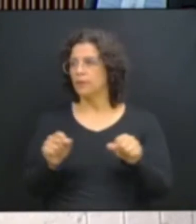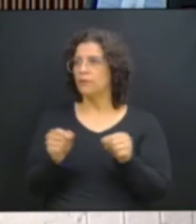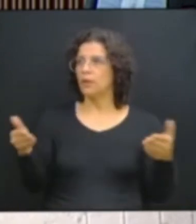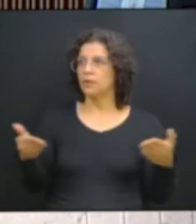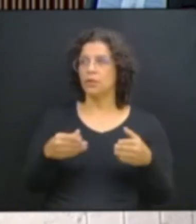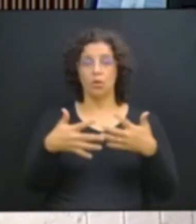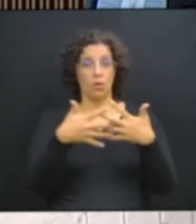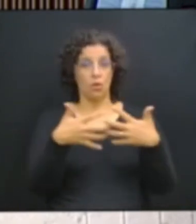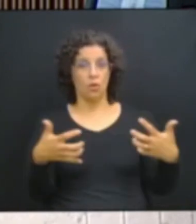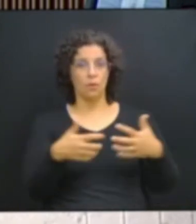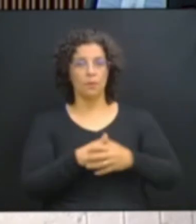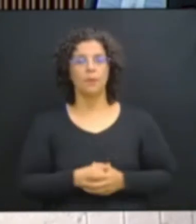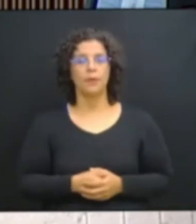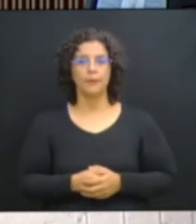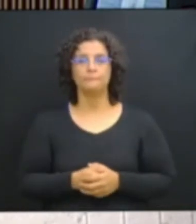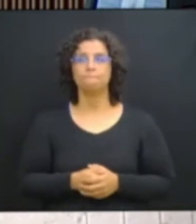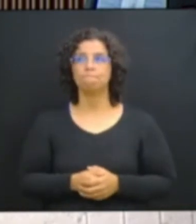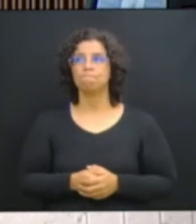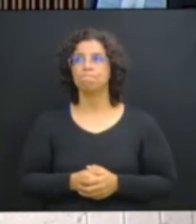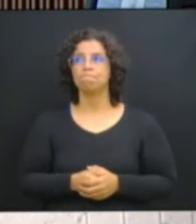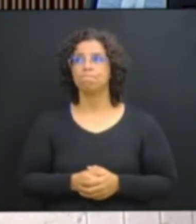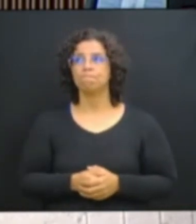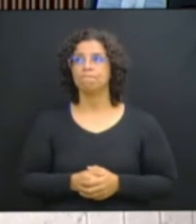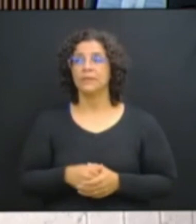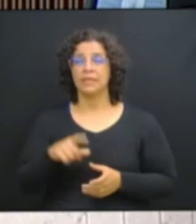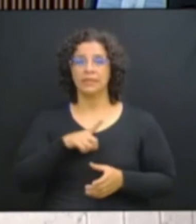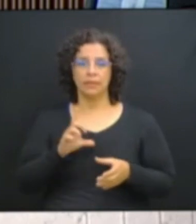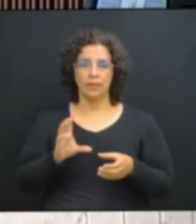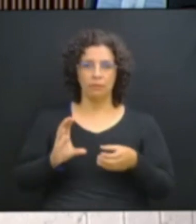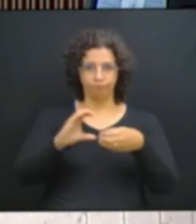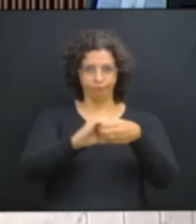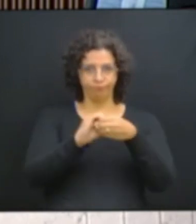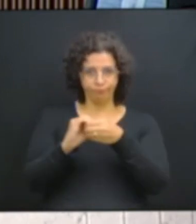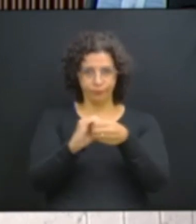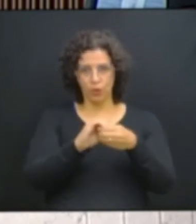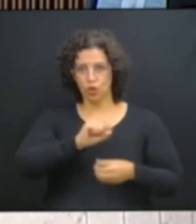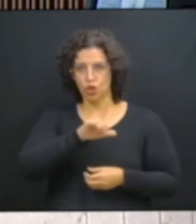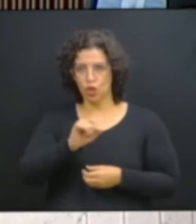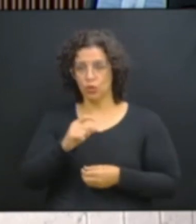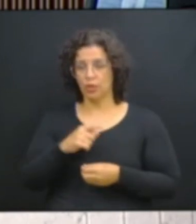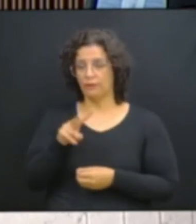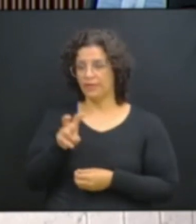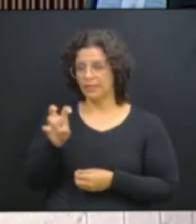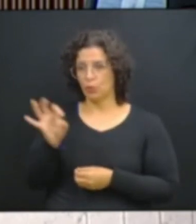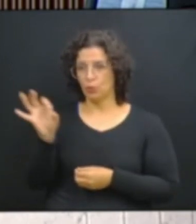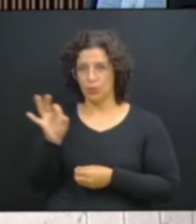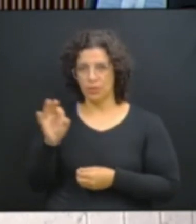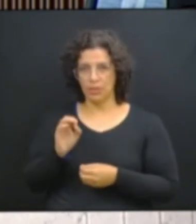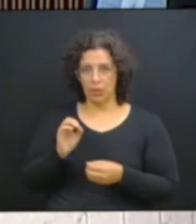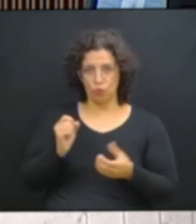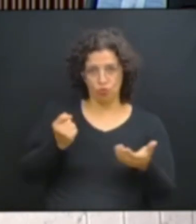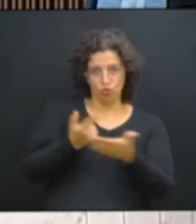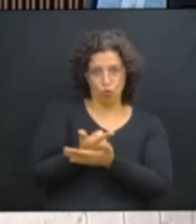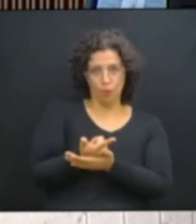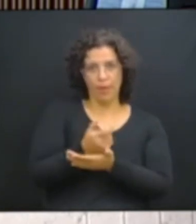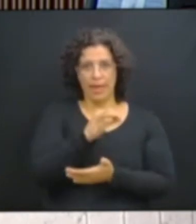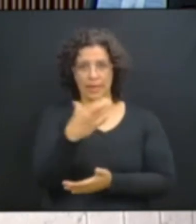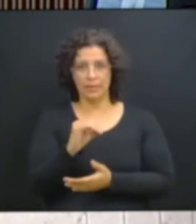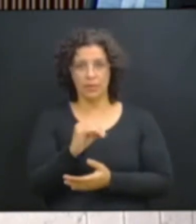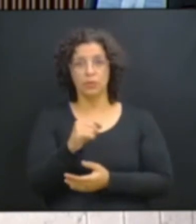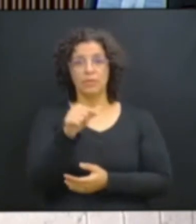a Copel, ao ter um sócio, um comprador que compre mais de 25% das ações, os